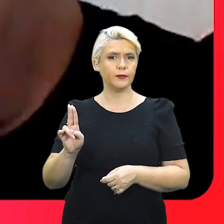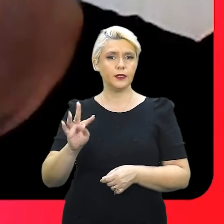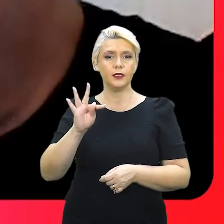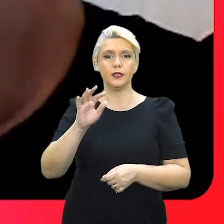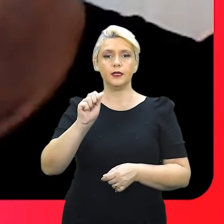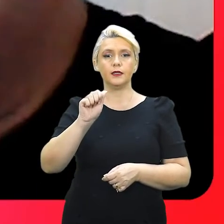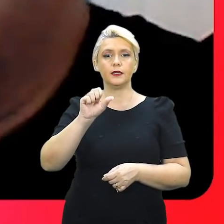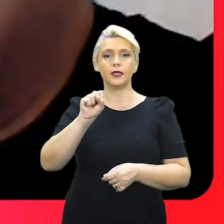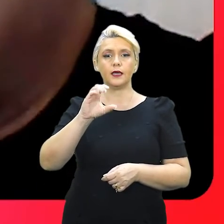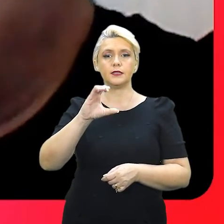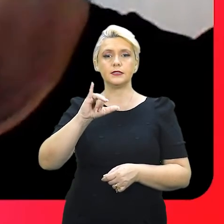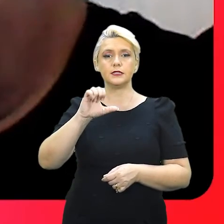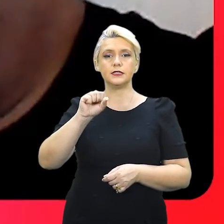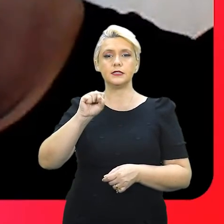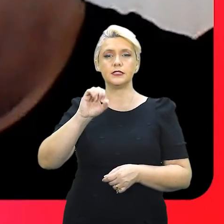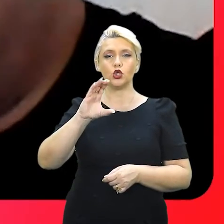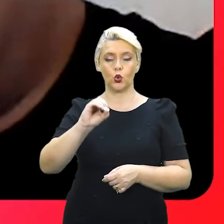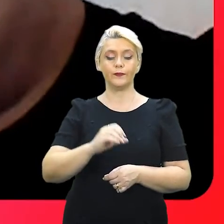Tarcísio de Freitas,